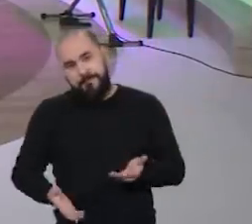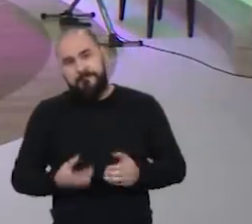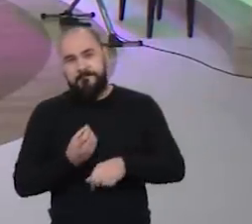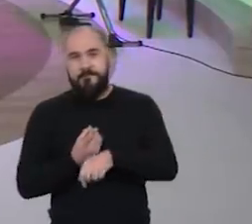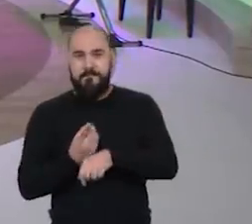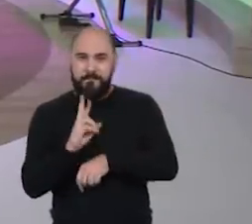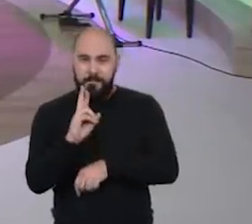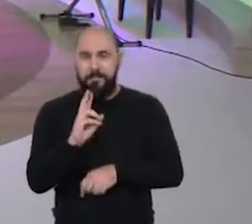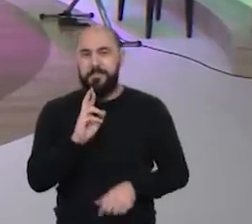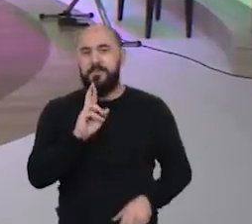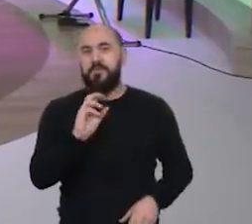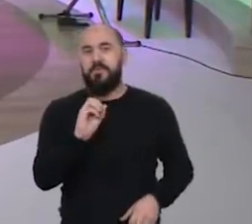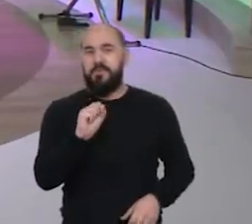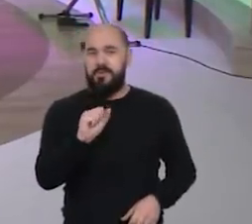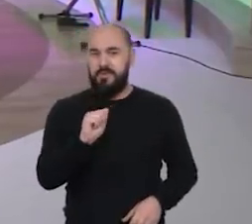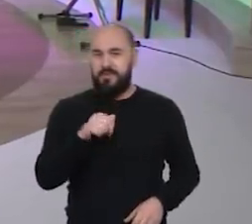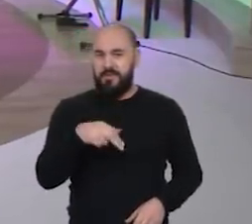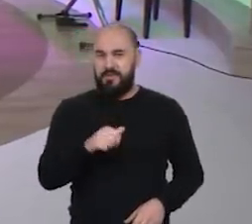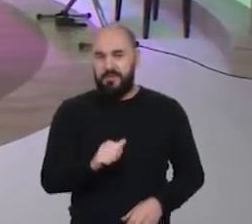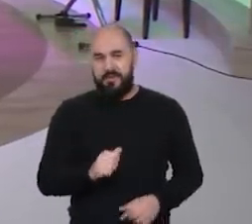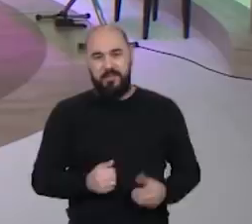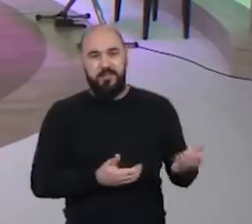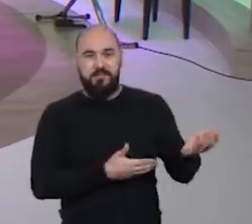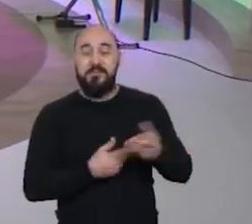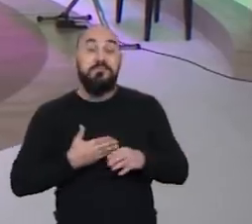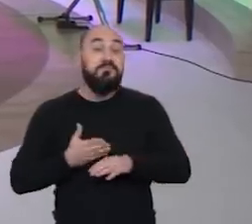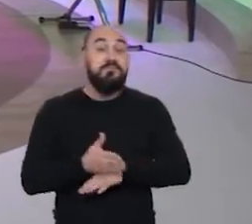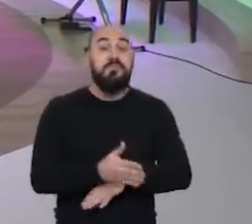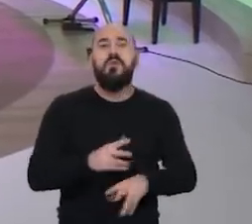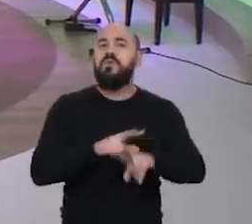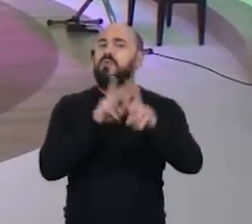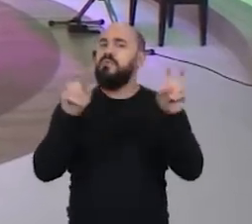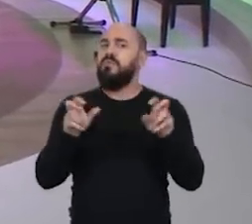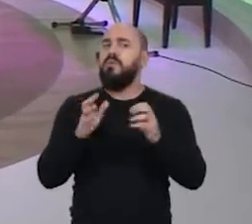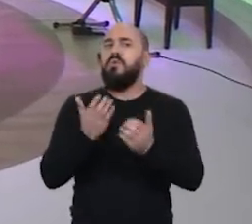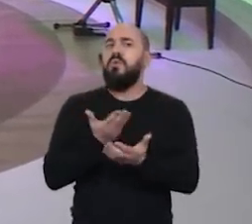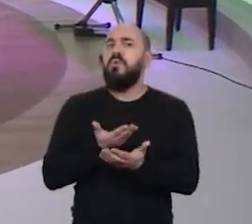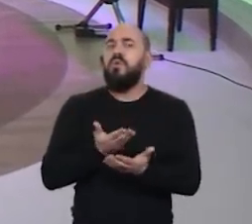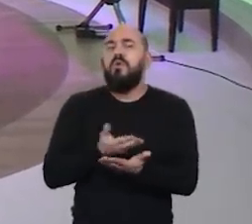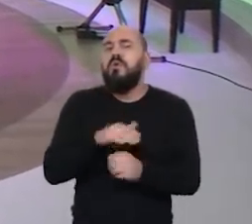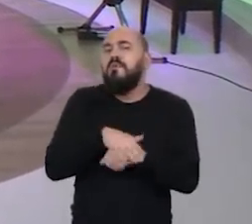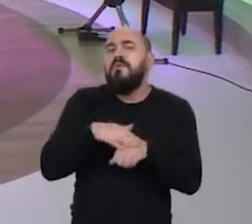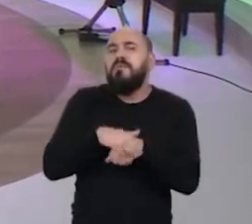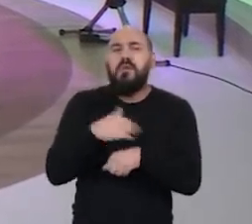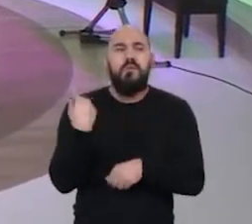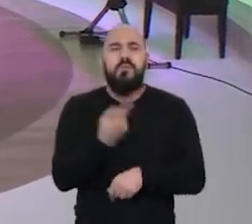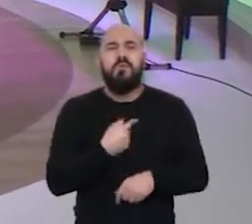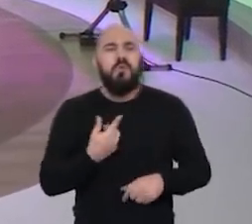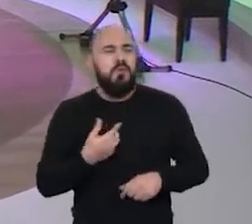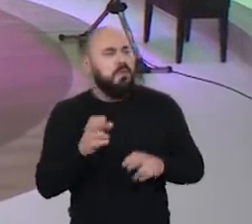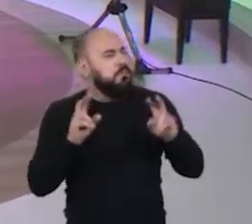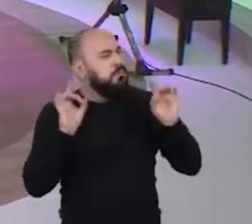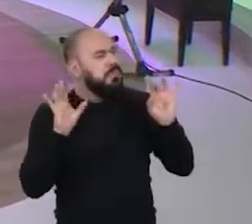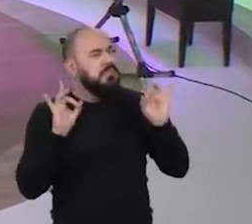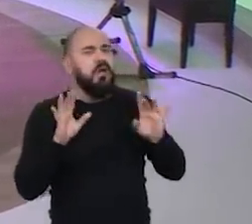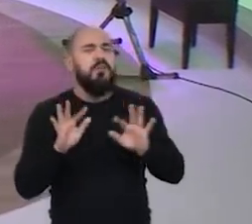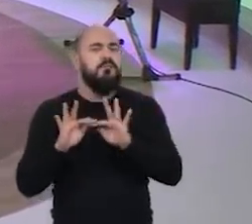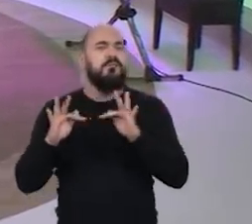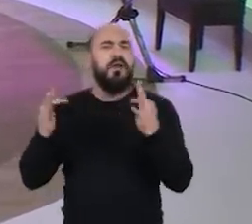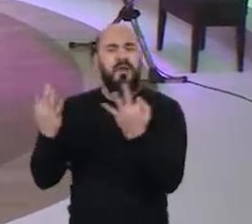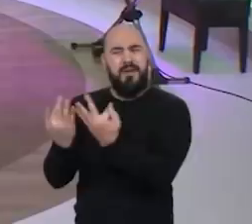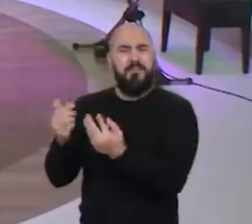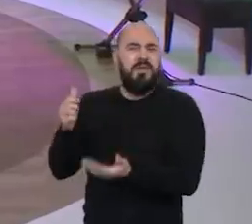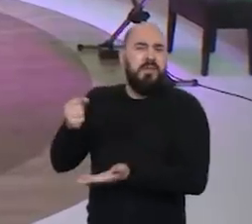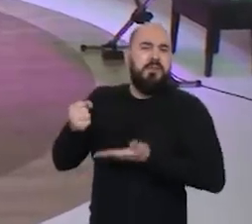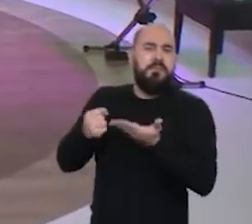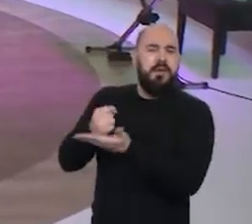ela entre aqui para falar um pouco com a gente aqui do tema de hoje, que está muito especial, né, Cris? A base, falar de famílias é algo muito